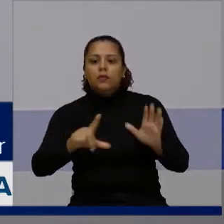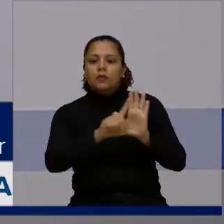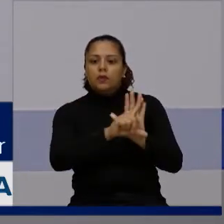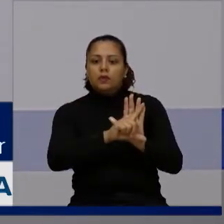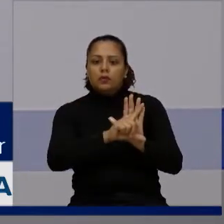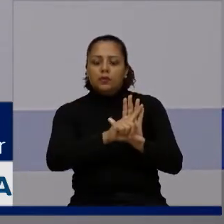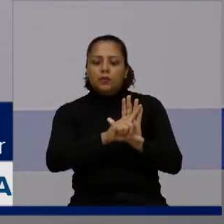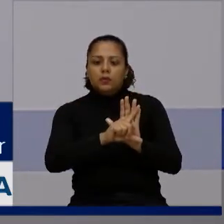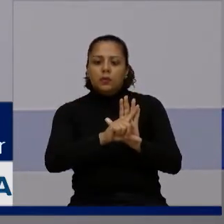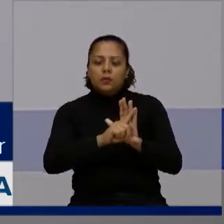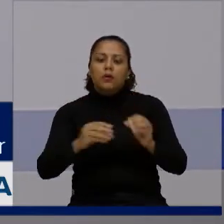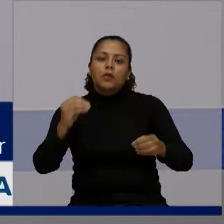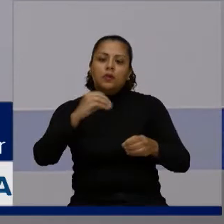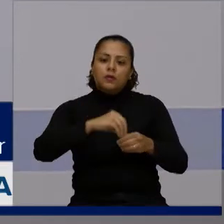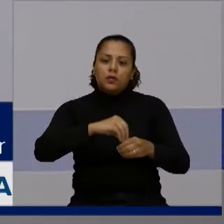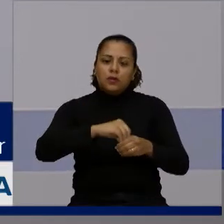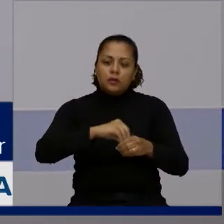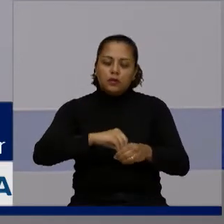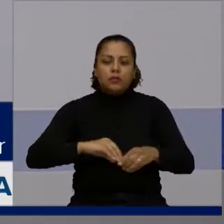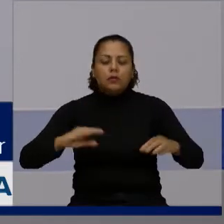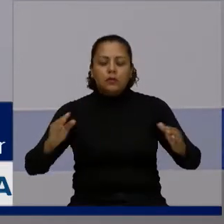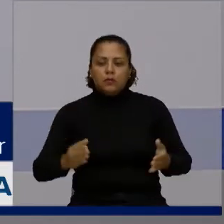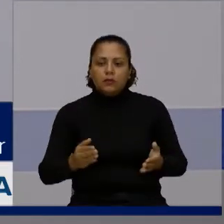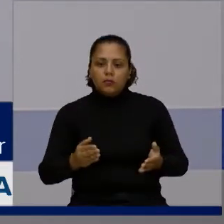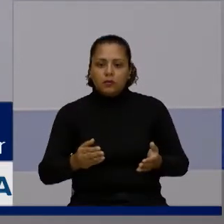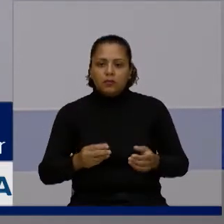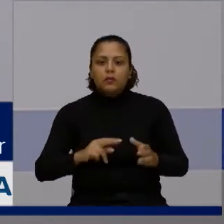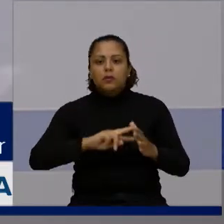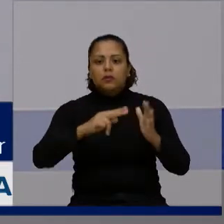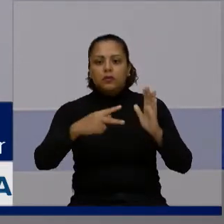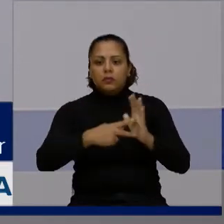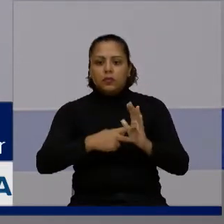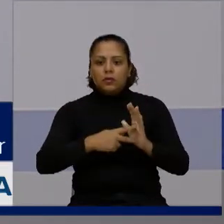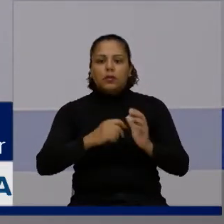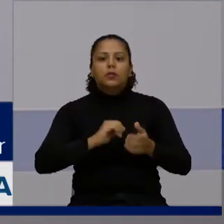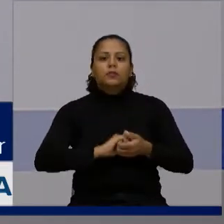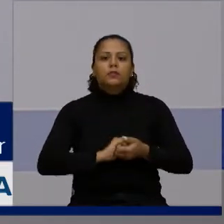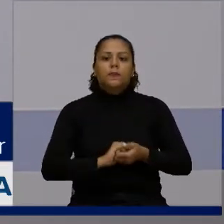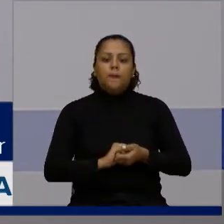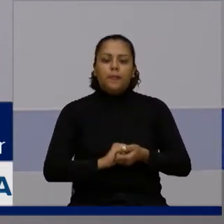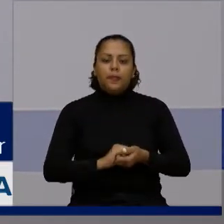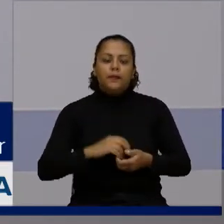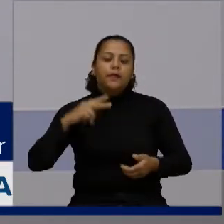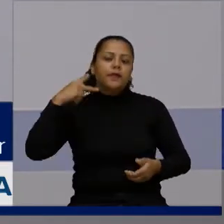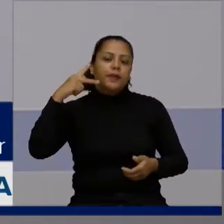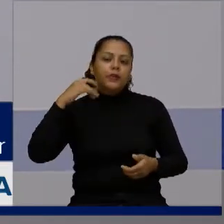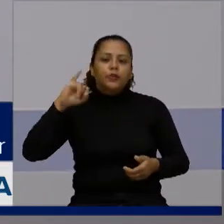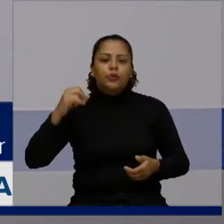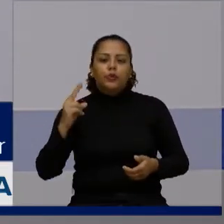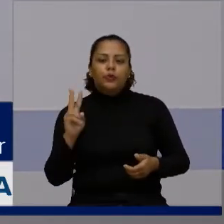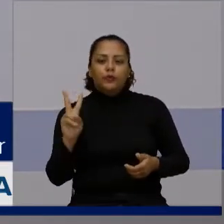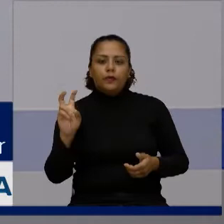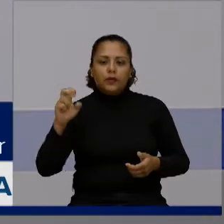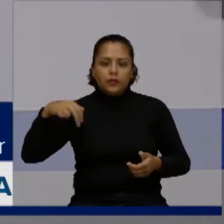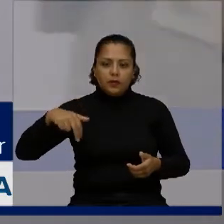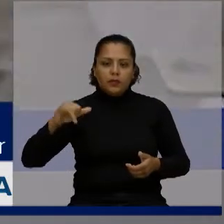que, em termos regimentais, a votação das proposituras será de forma simbólica. Peço ao vereador Juvenil Silvério que